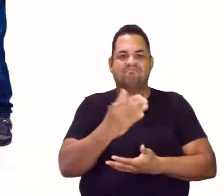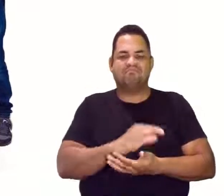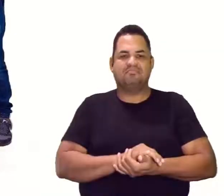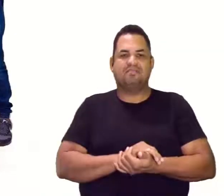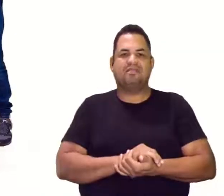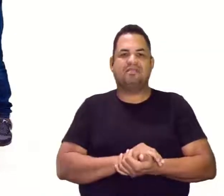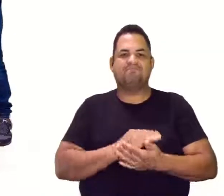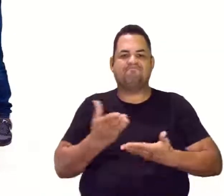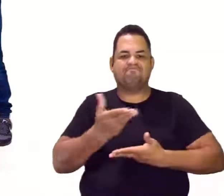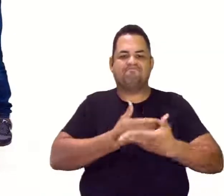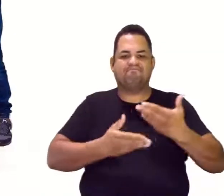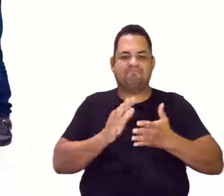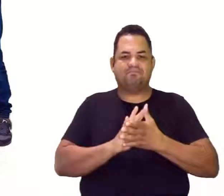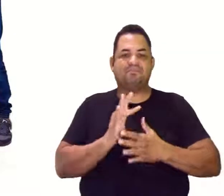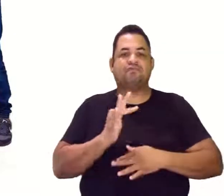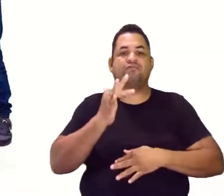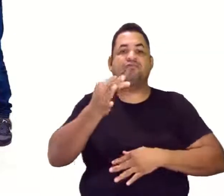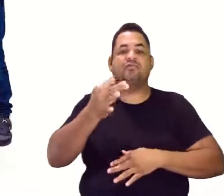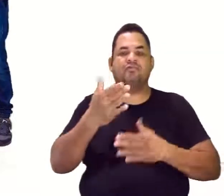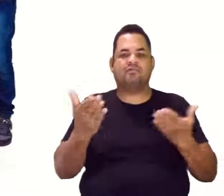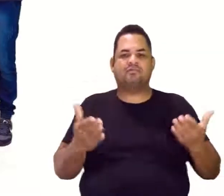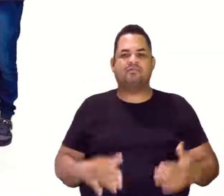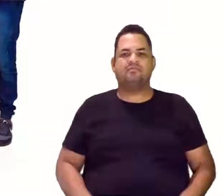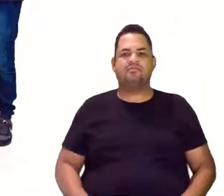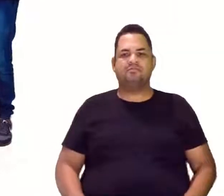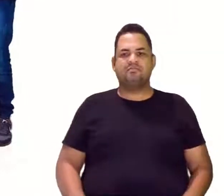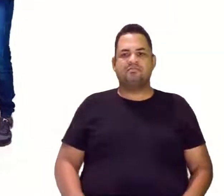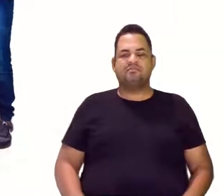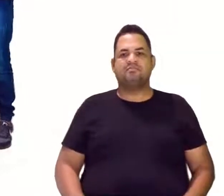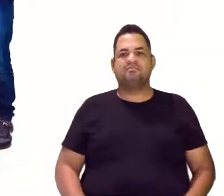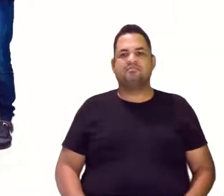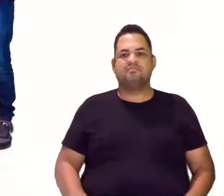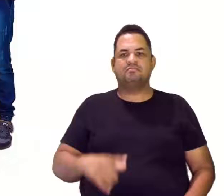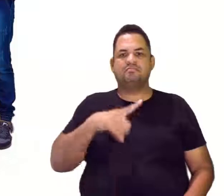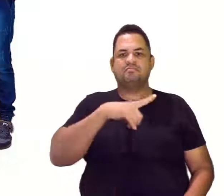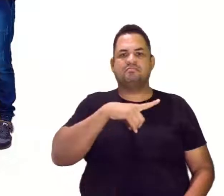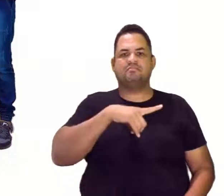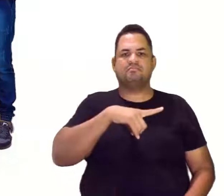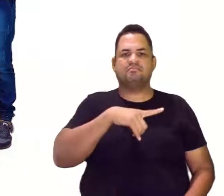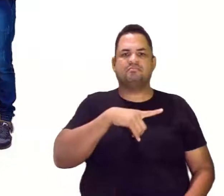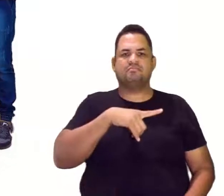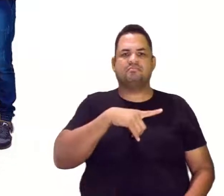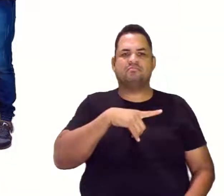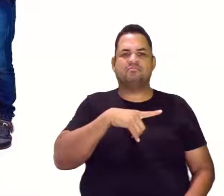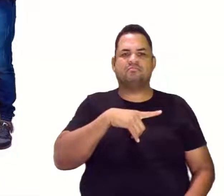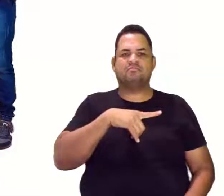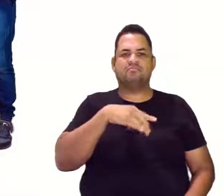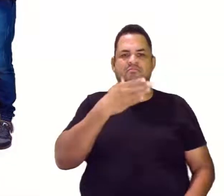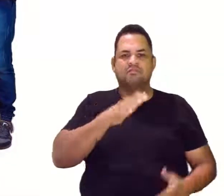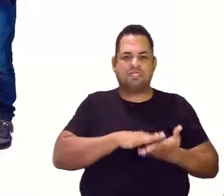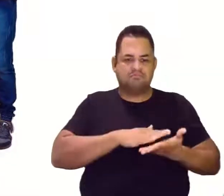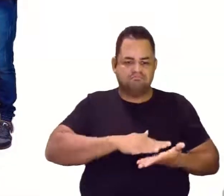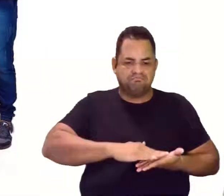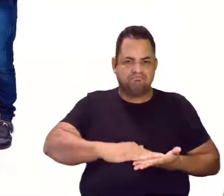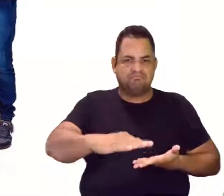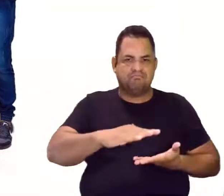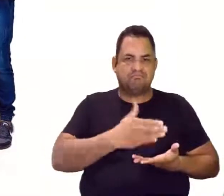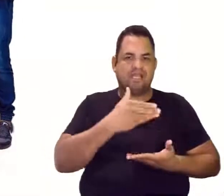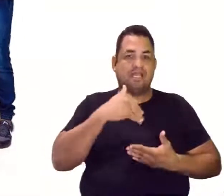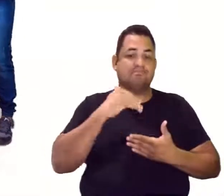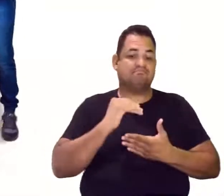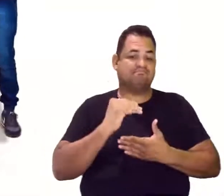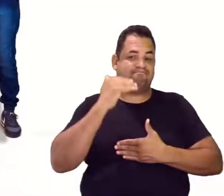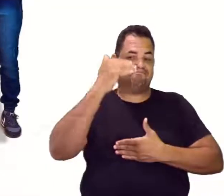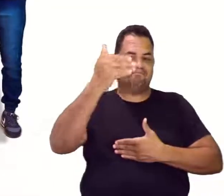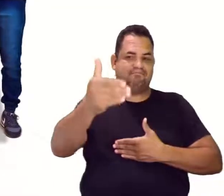fundo, né? Então, beleza, a gente recebe aí. Você tá vendo lá que tem um pasto bem bonito? Tem um quintal legal lá,